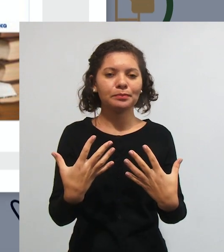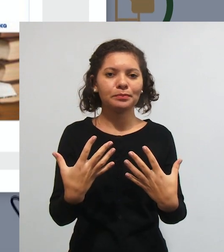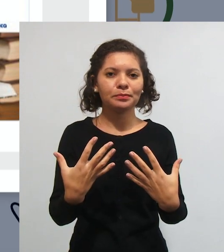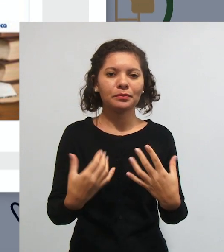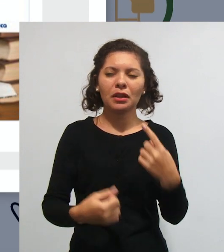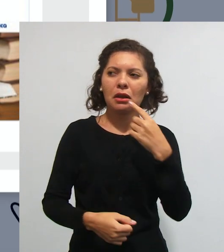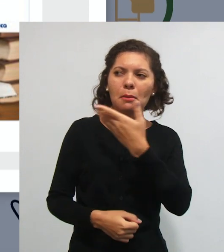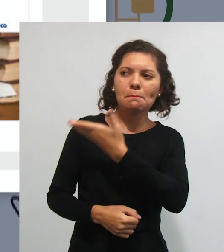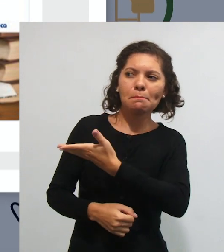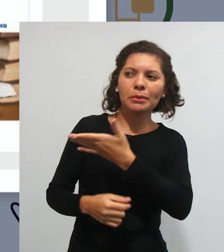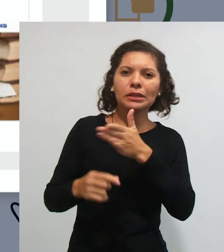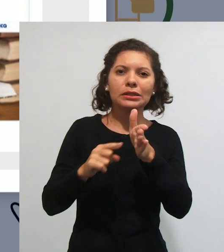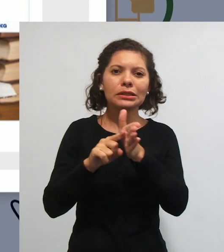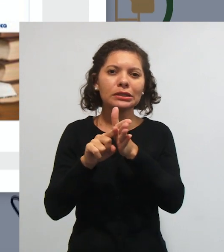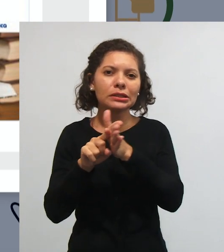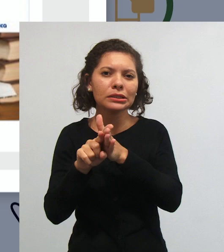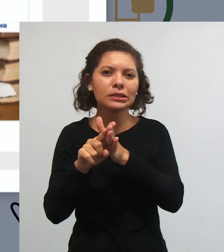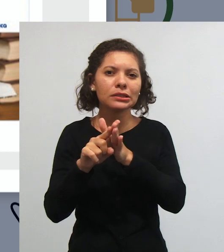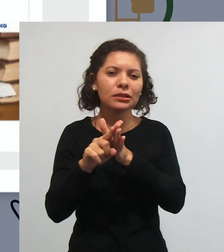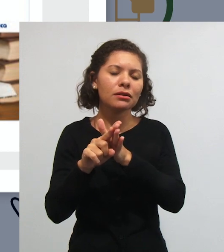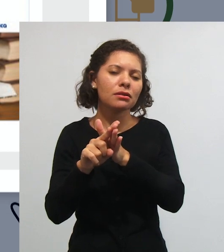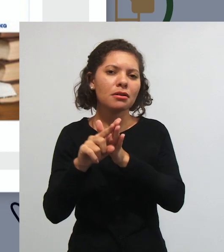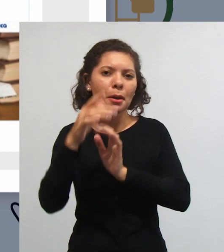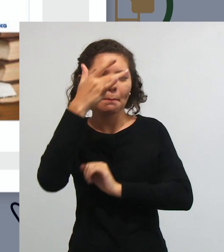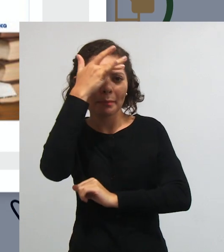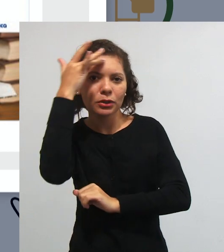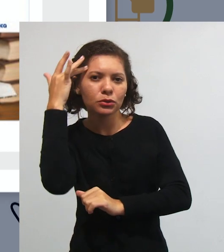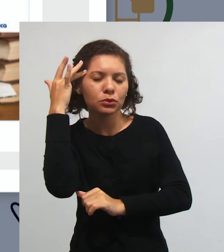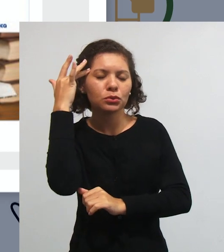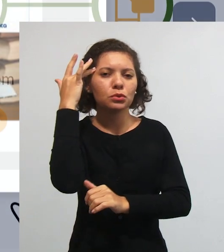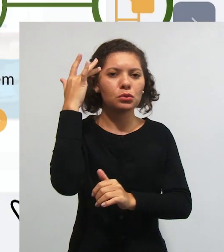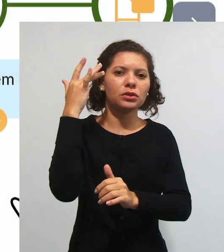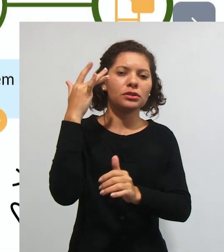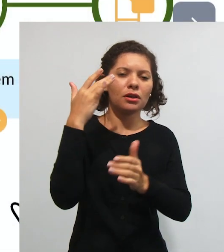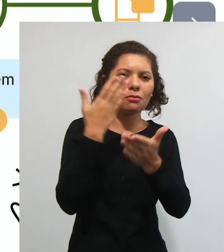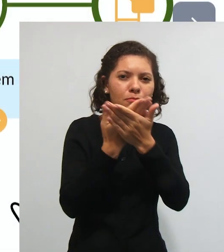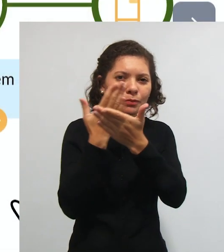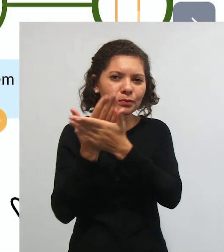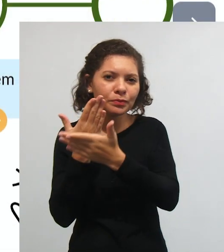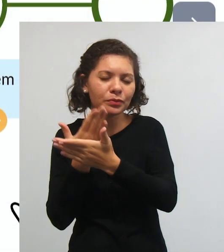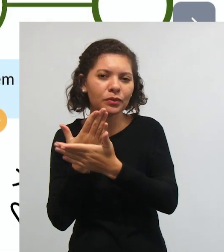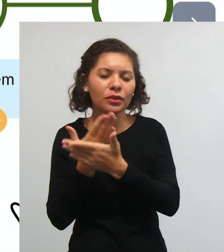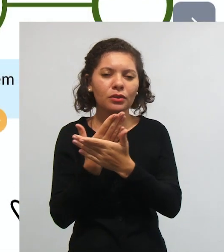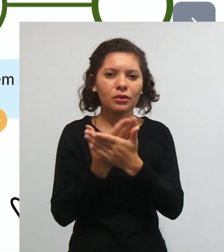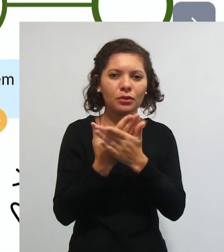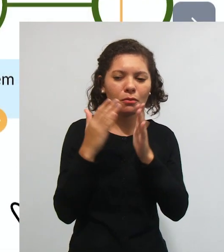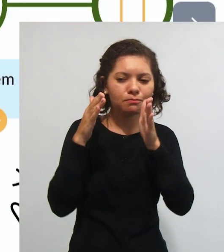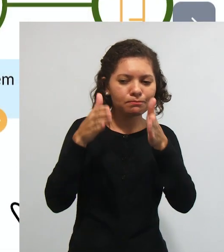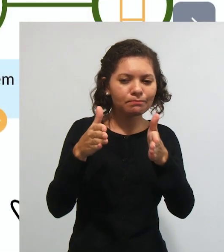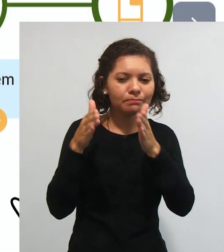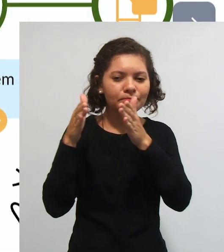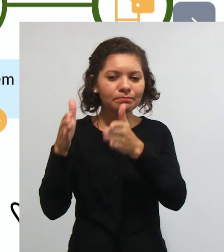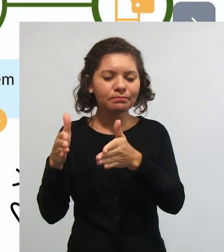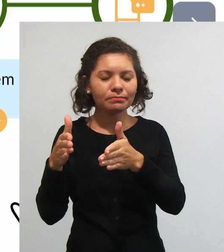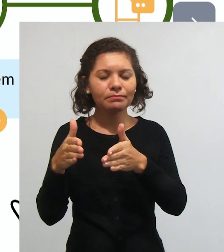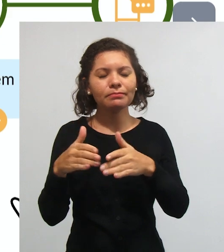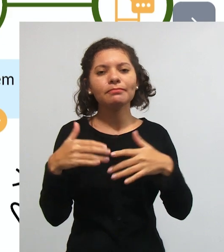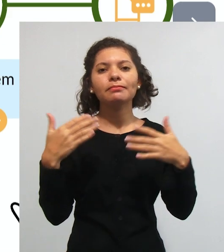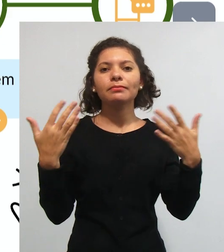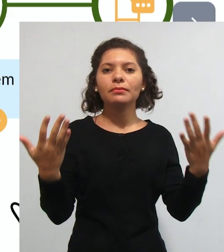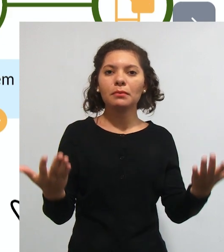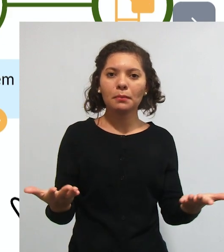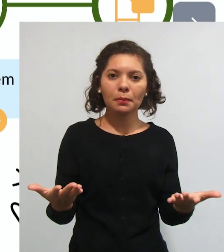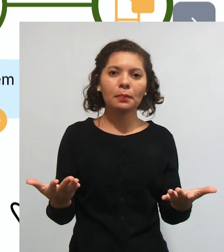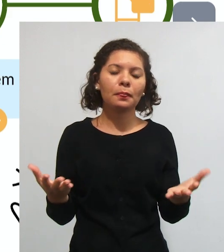pesquisa, os estudiosos optam pelos estudos de caso. E aí, assim, a gente caminha, né,